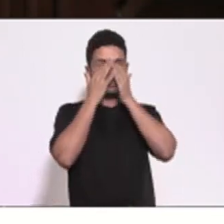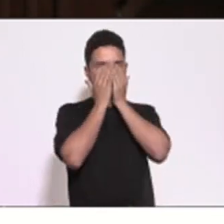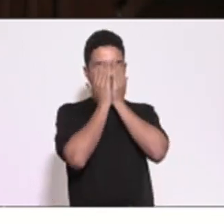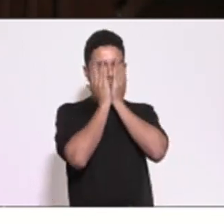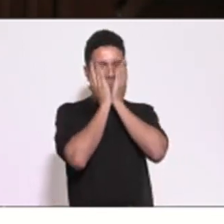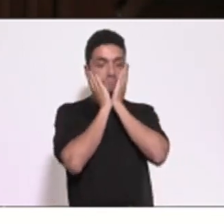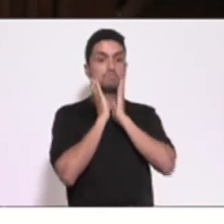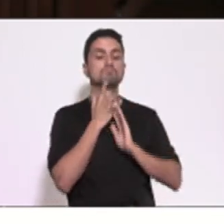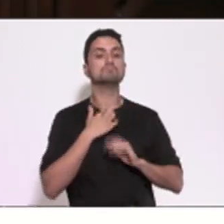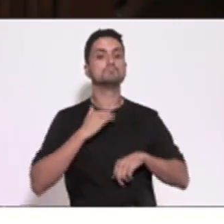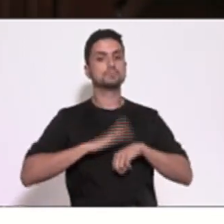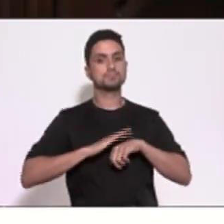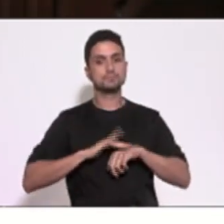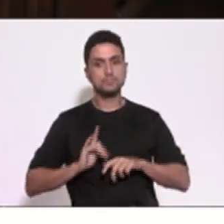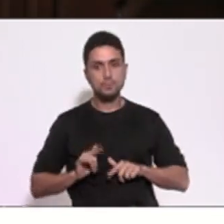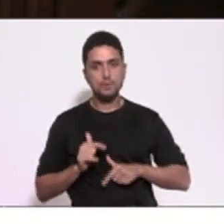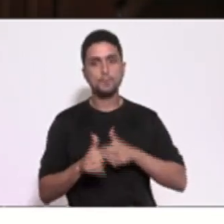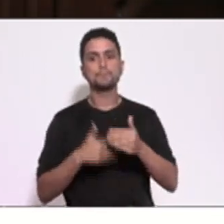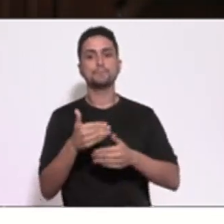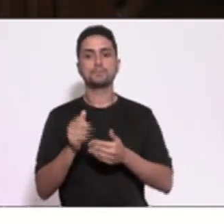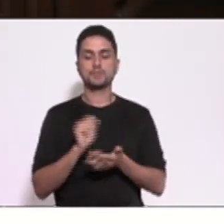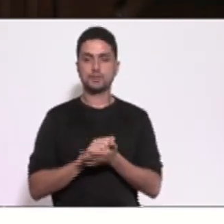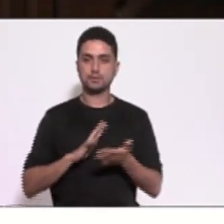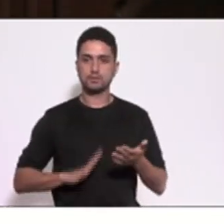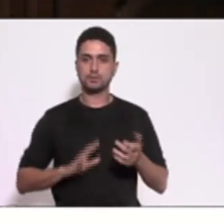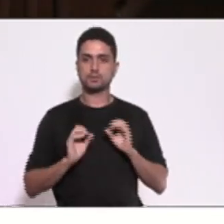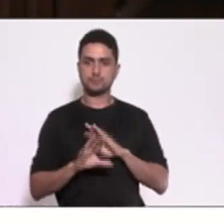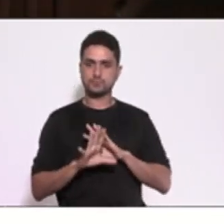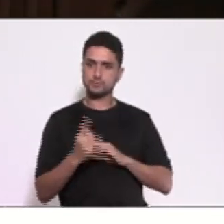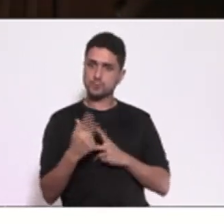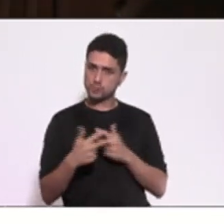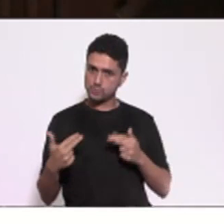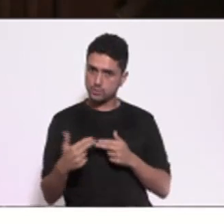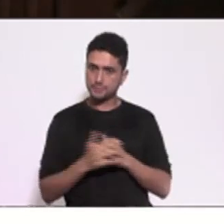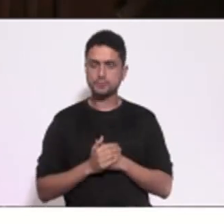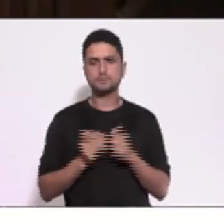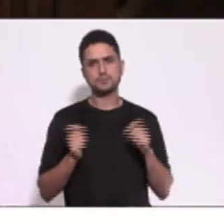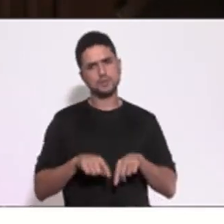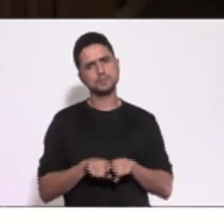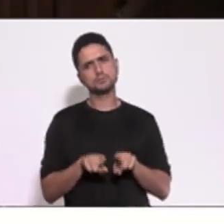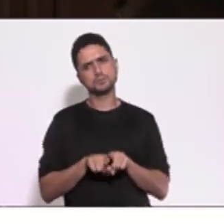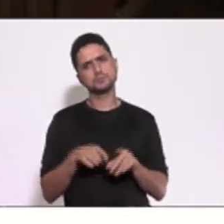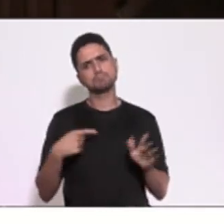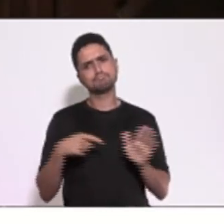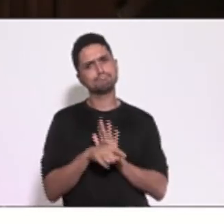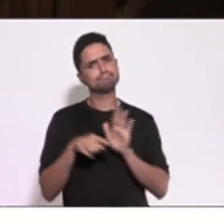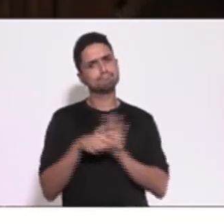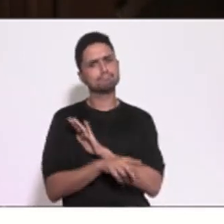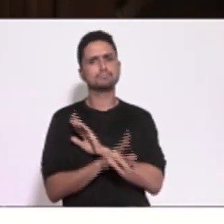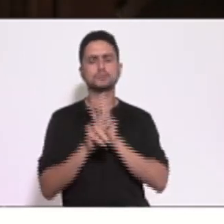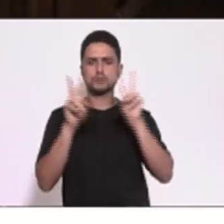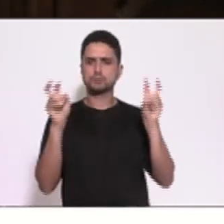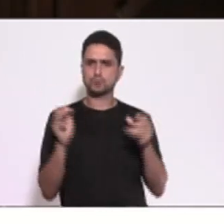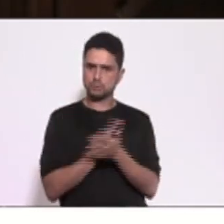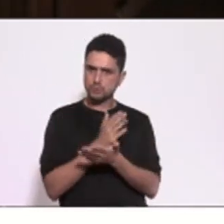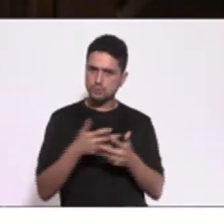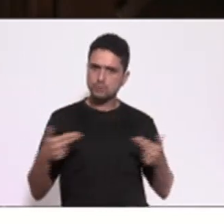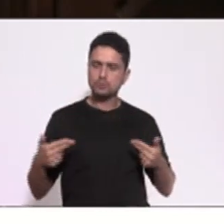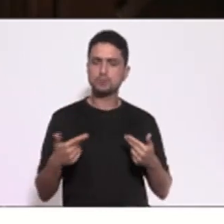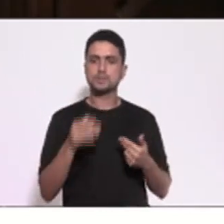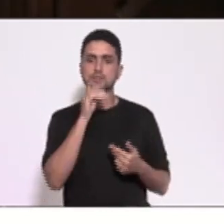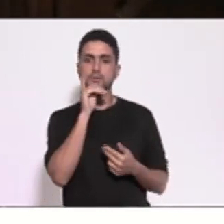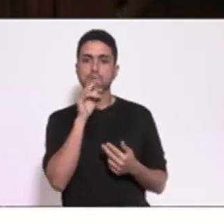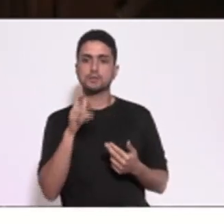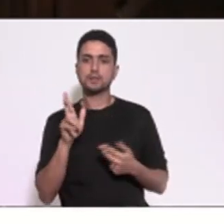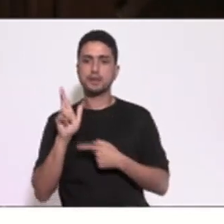desenvolver e implementar uma atividade educacional. Isso é uma coisa que pode ser também questionável sobre alguns aspectos. Por exemplo, o representante do Corpo de